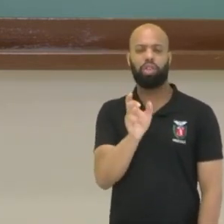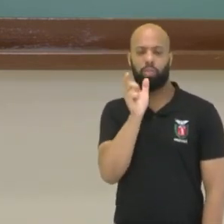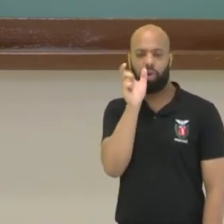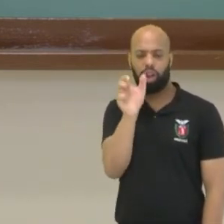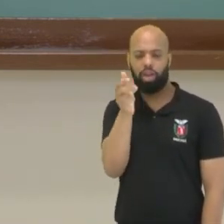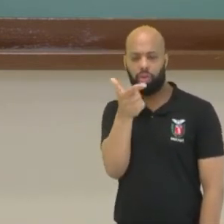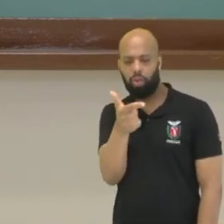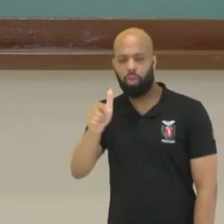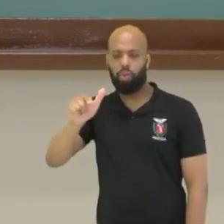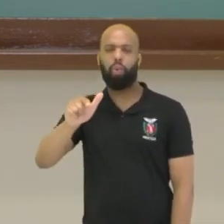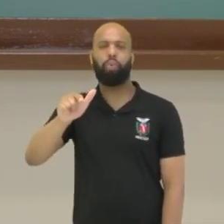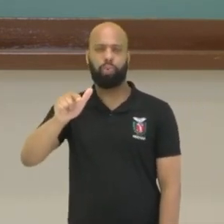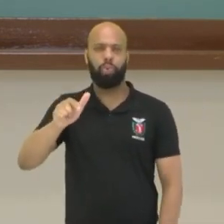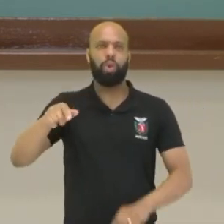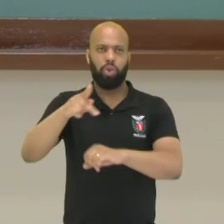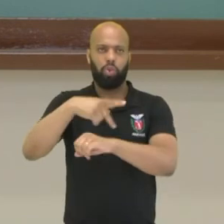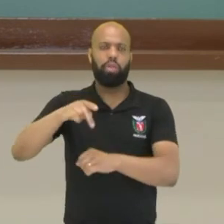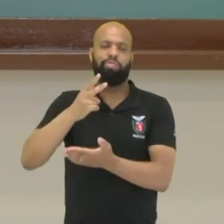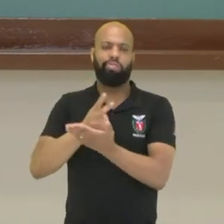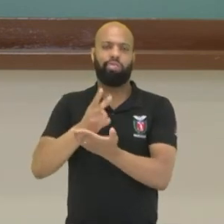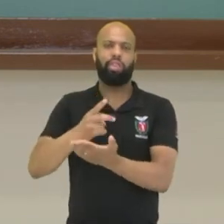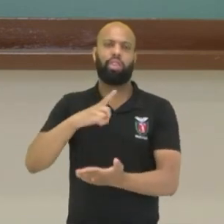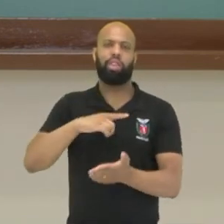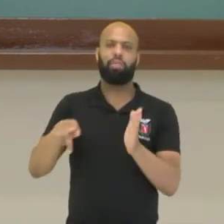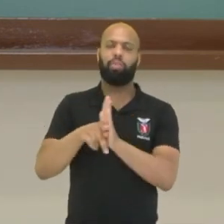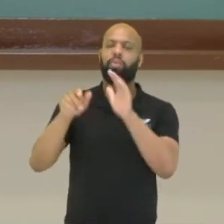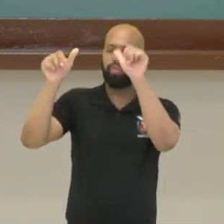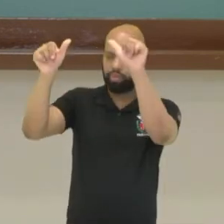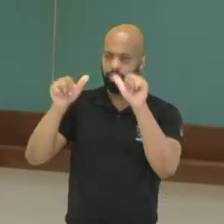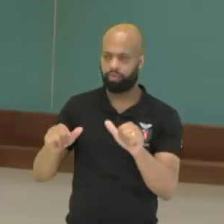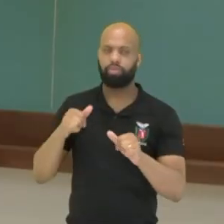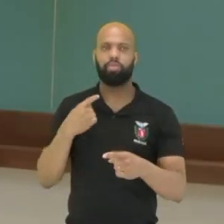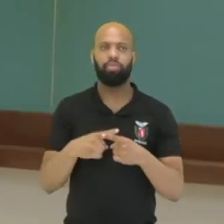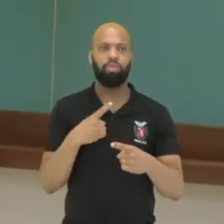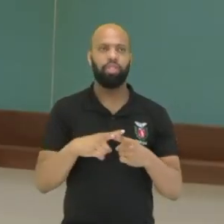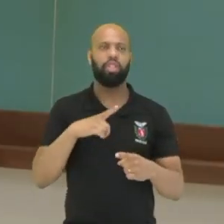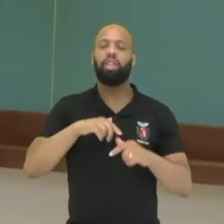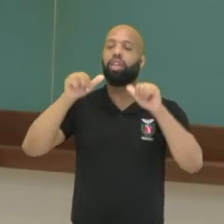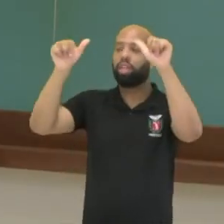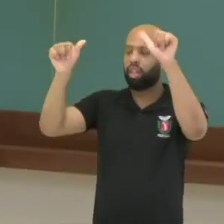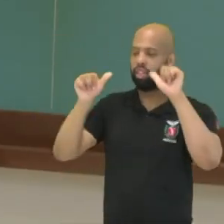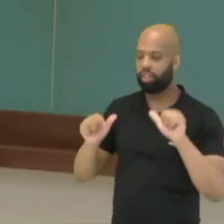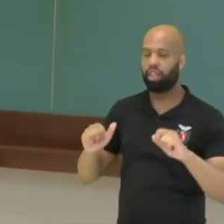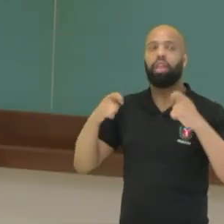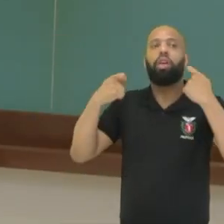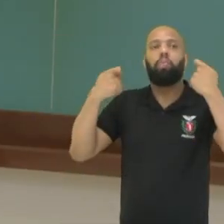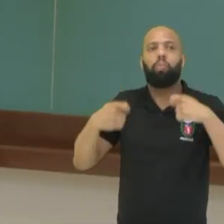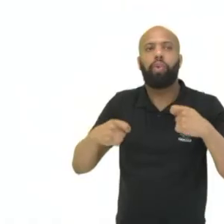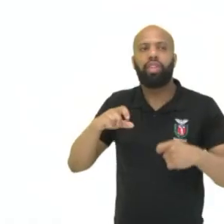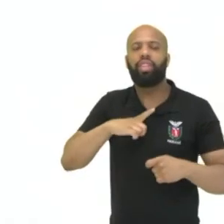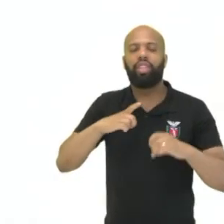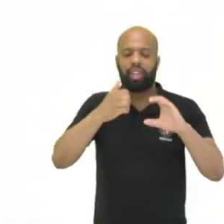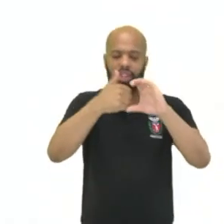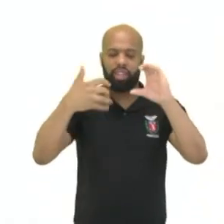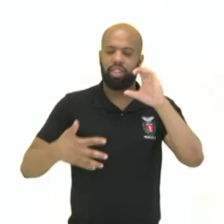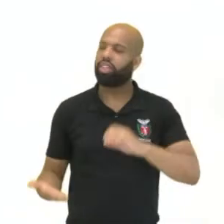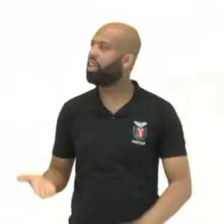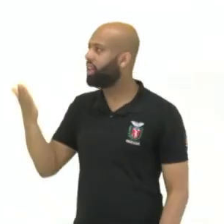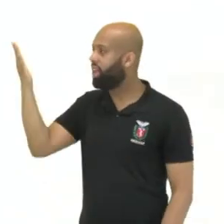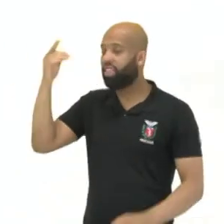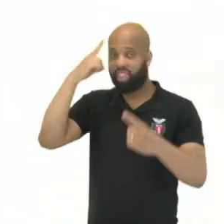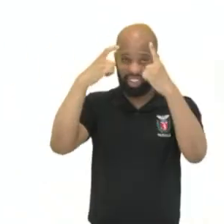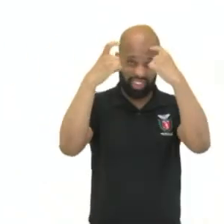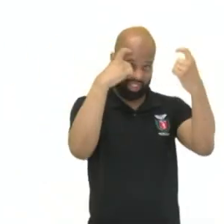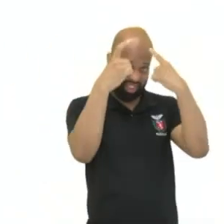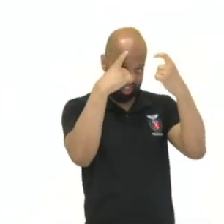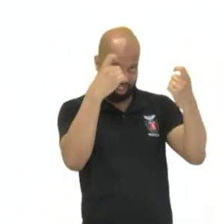muito frequentes em cartazes. Por quê? Porque no cartaz eu preciso ter esta característica aqui, ó,